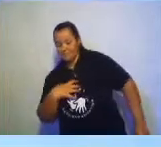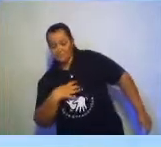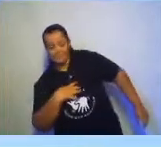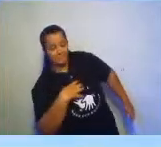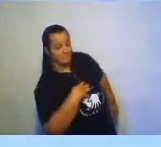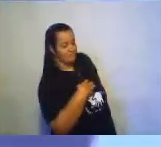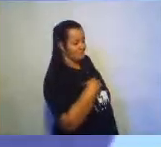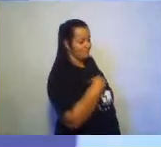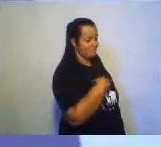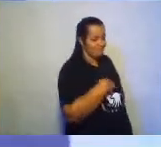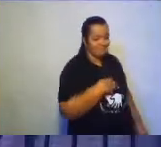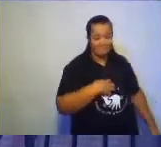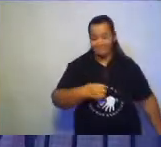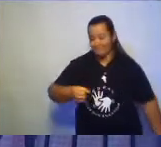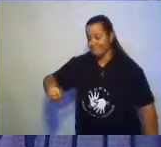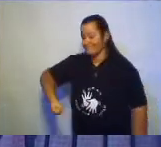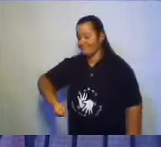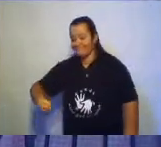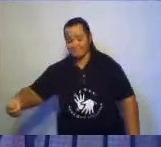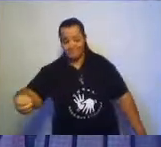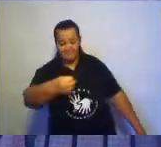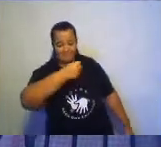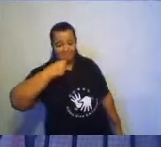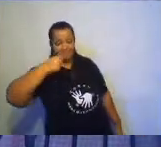encontrar num gole de cerveja.